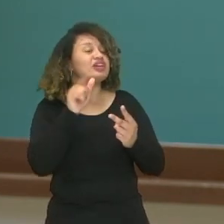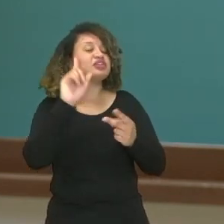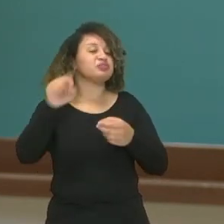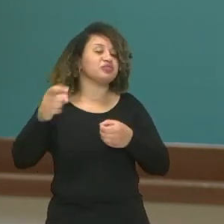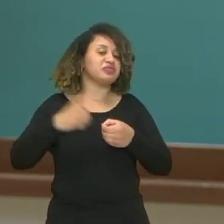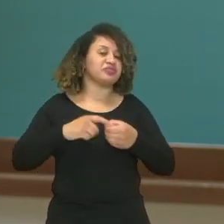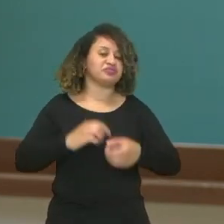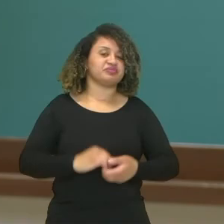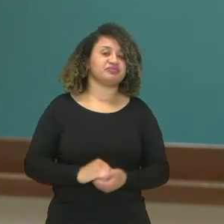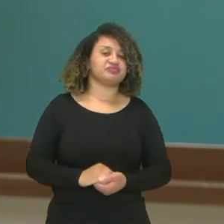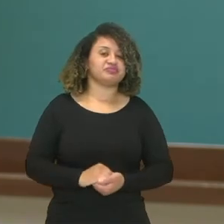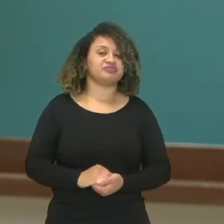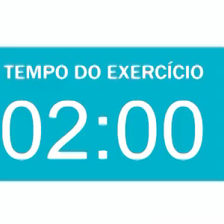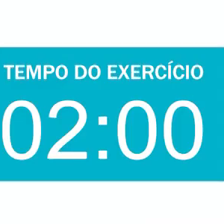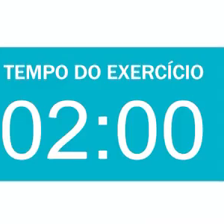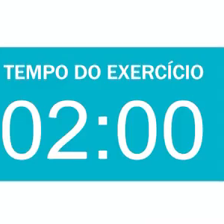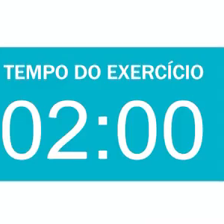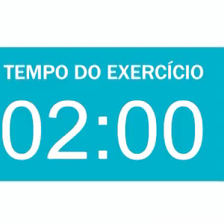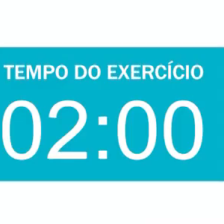voltamos.